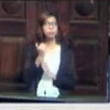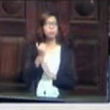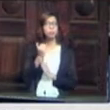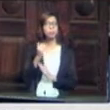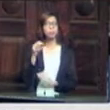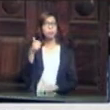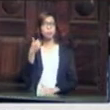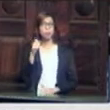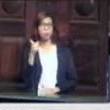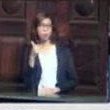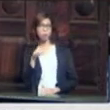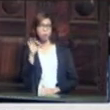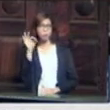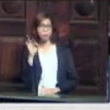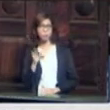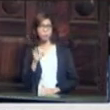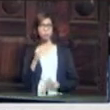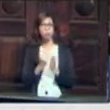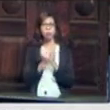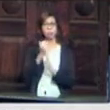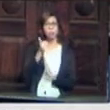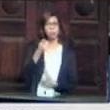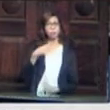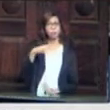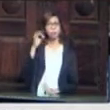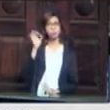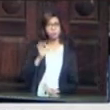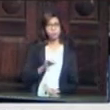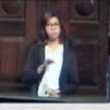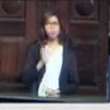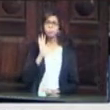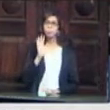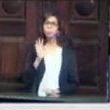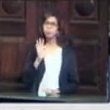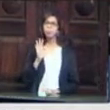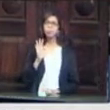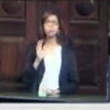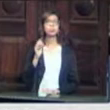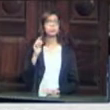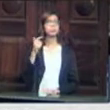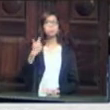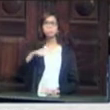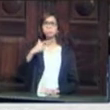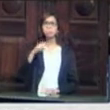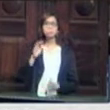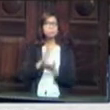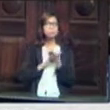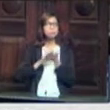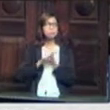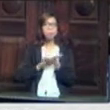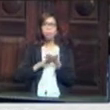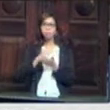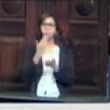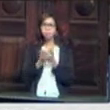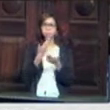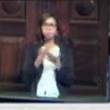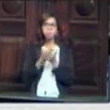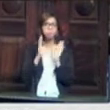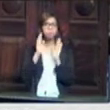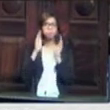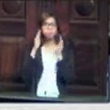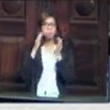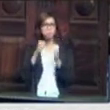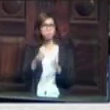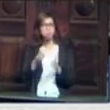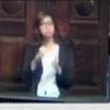para 14 e a legislação é clara, não há nenhum estudo específico, e a legislação